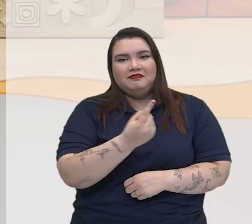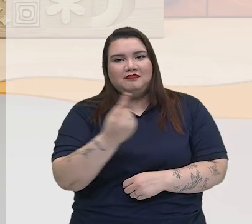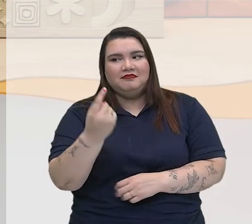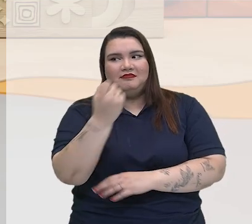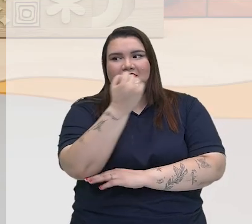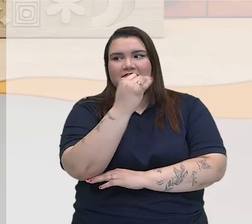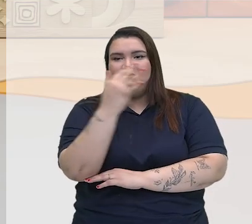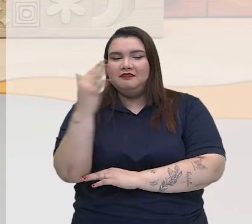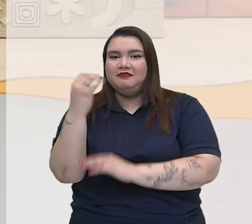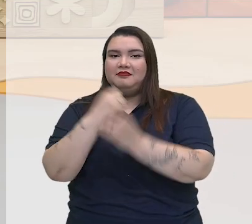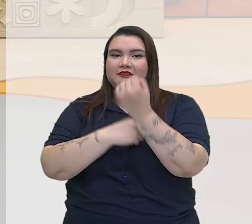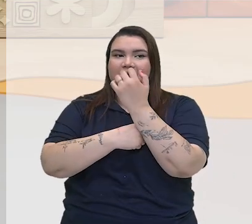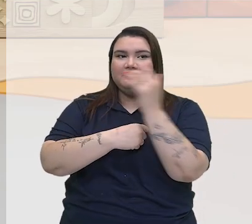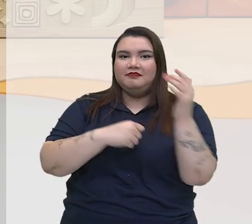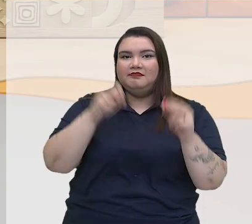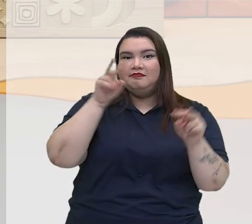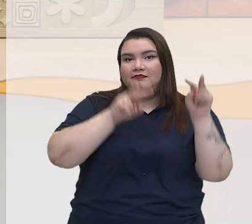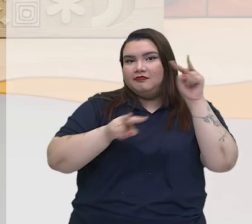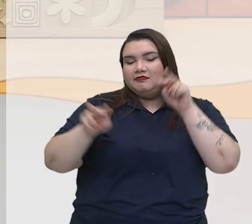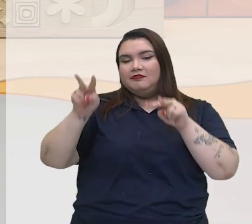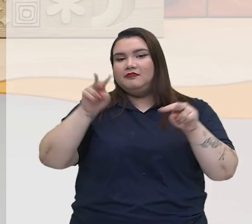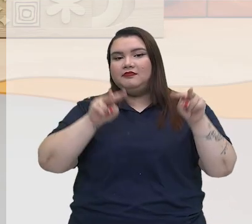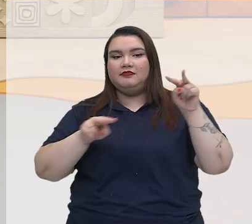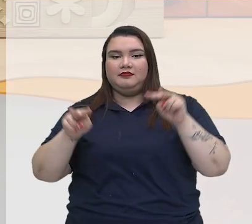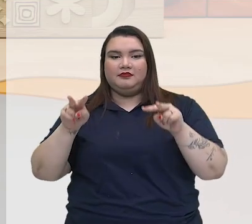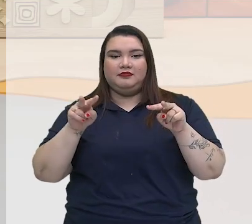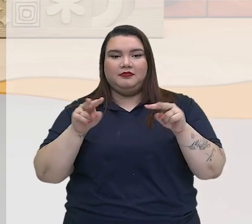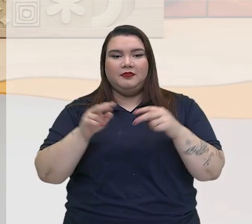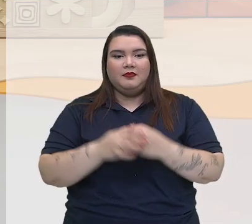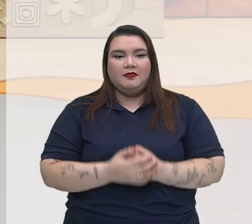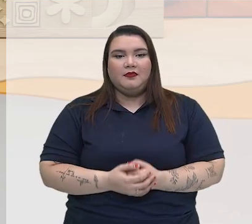sou eu no caminho do meu sertão.